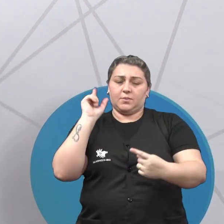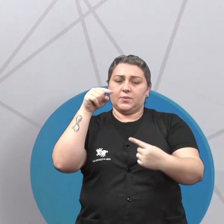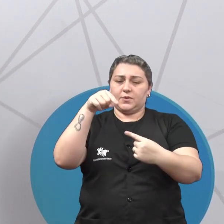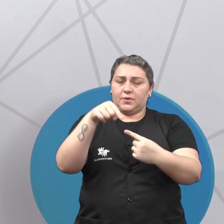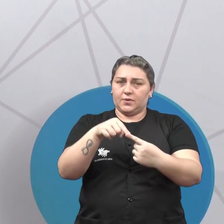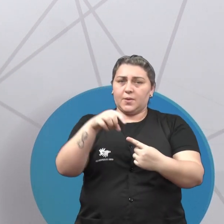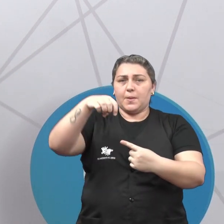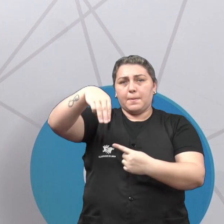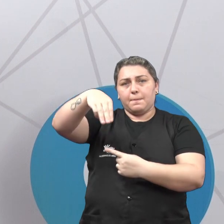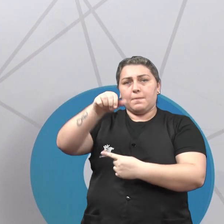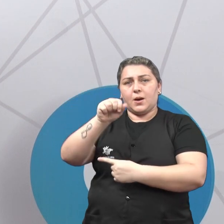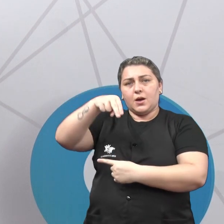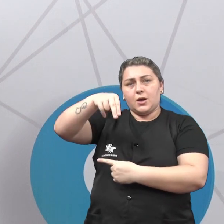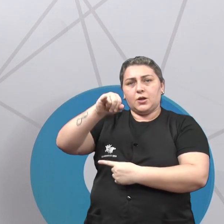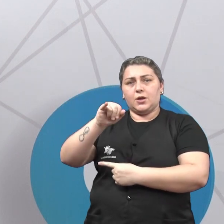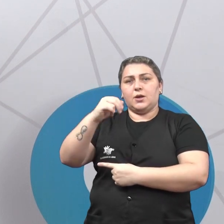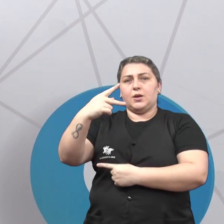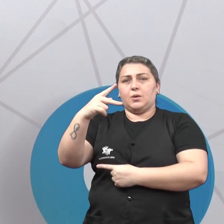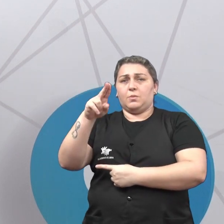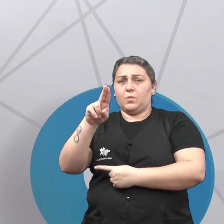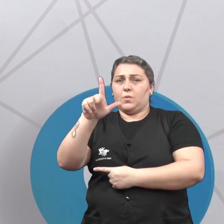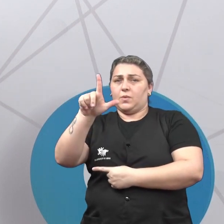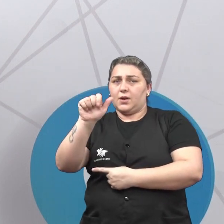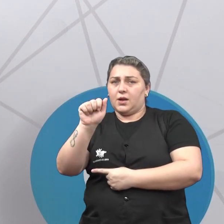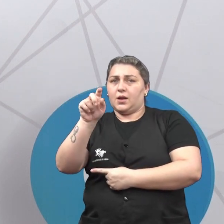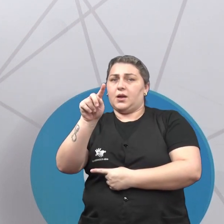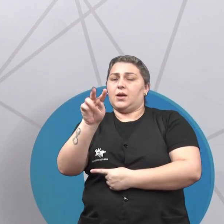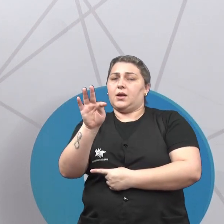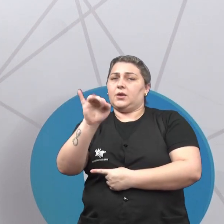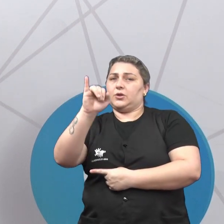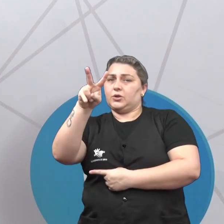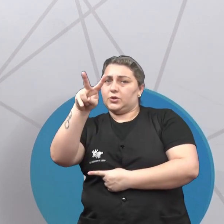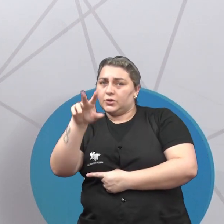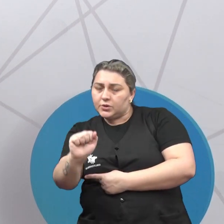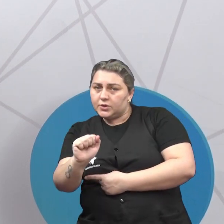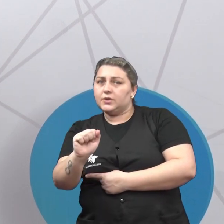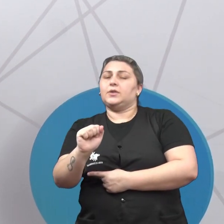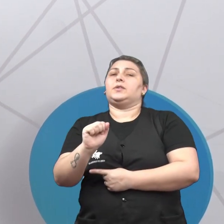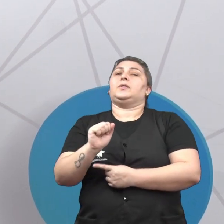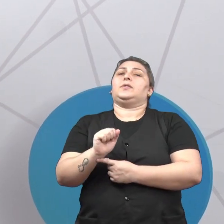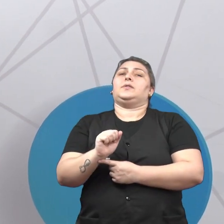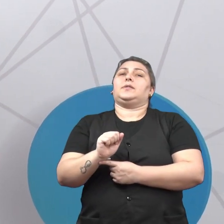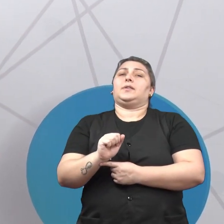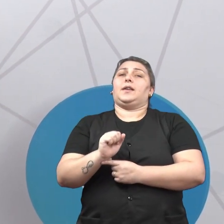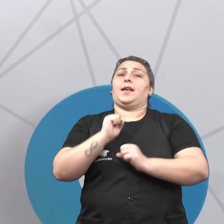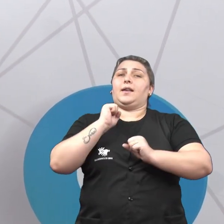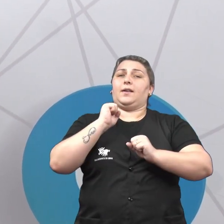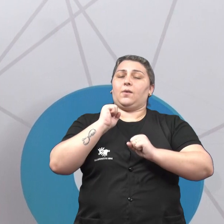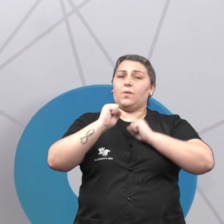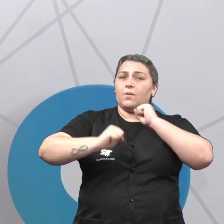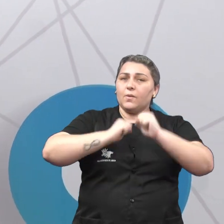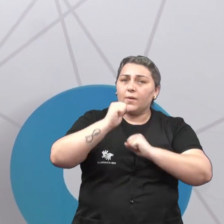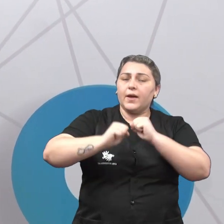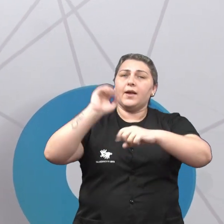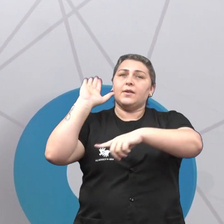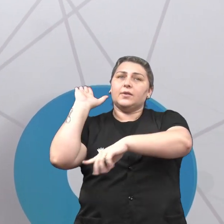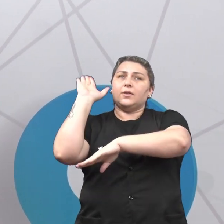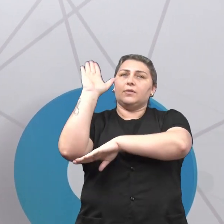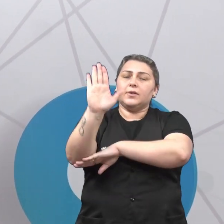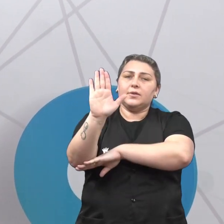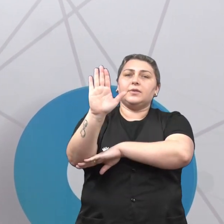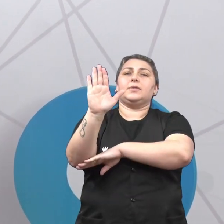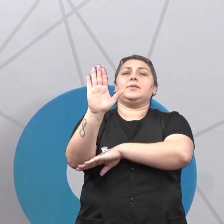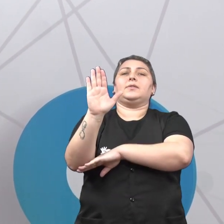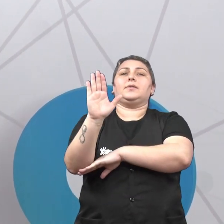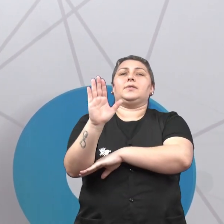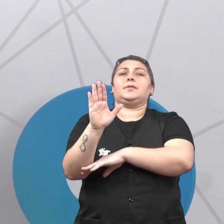manipulativa ou a locomotiva, que é correr, saltar, pular e as manipulativas, que é como dar um saque de vôlei,